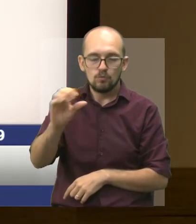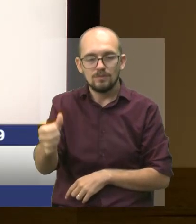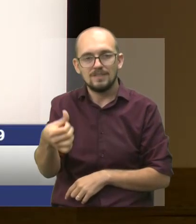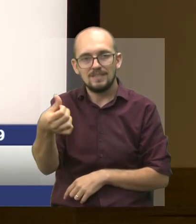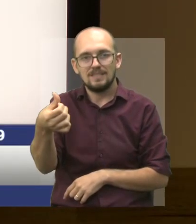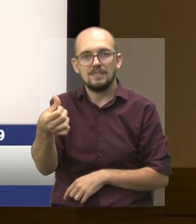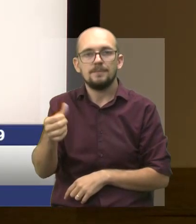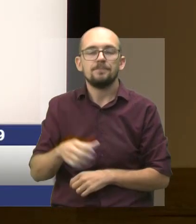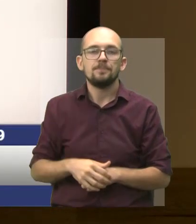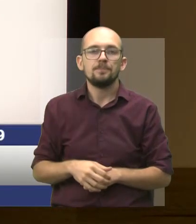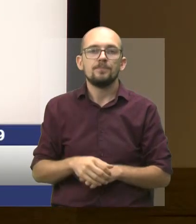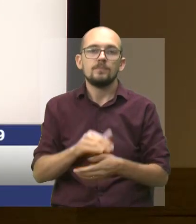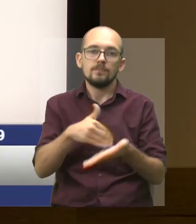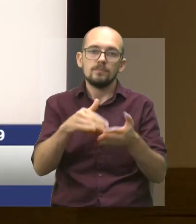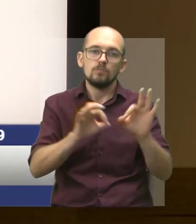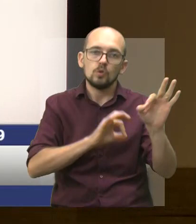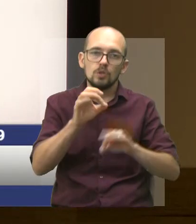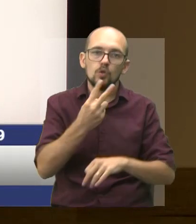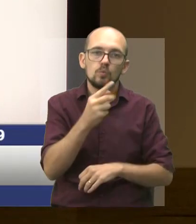7,06%, Projetos,